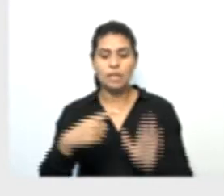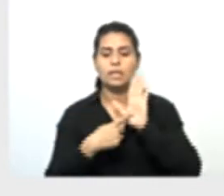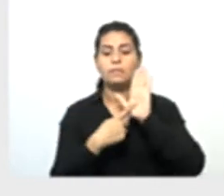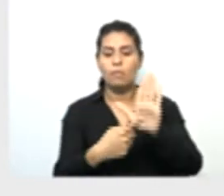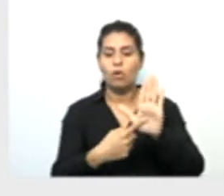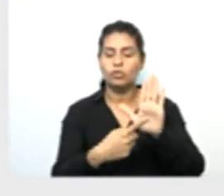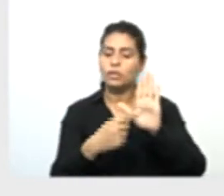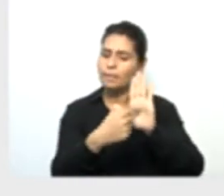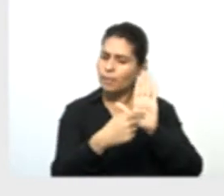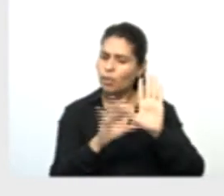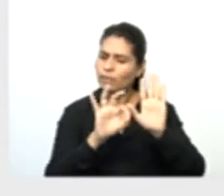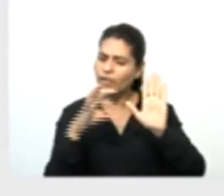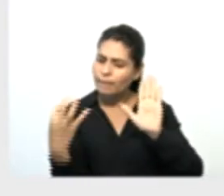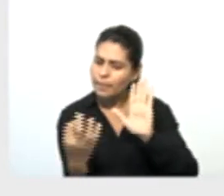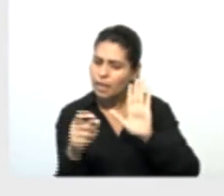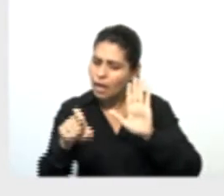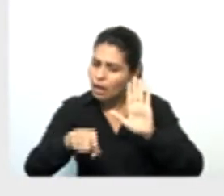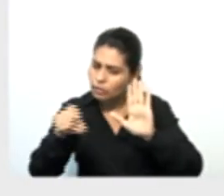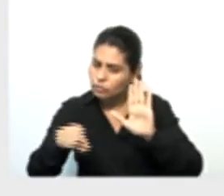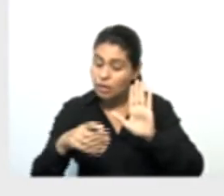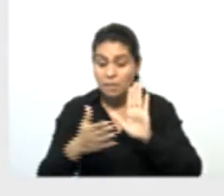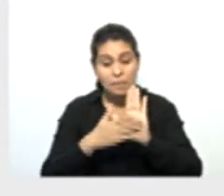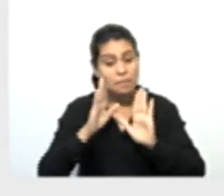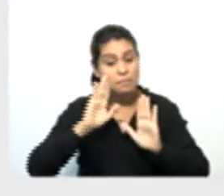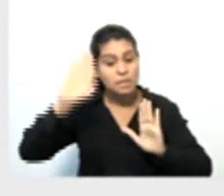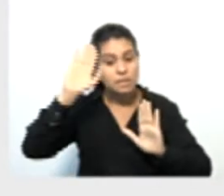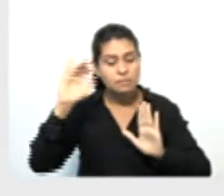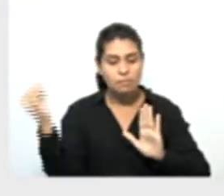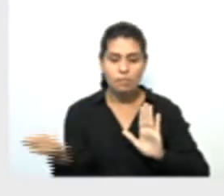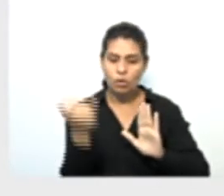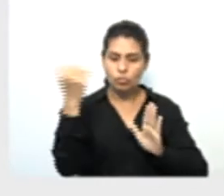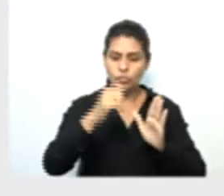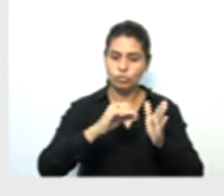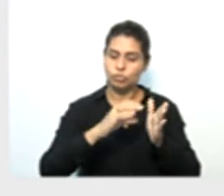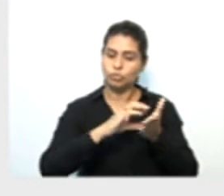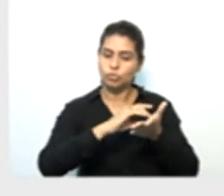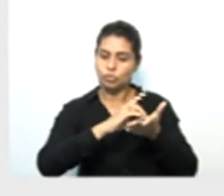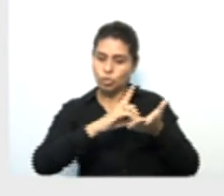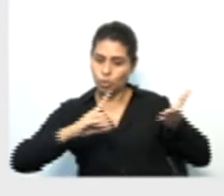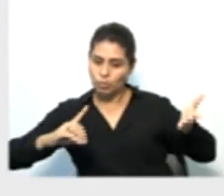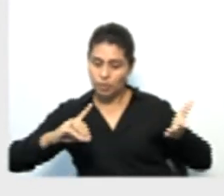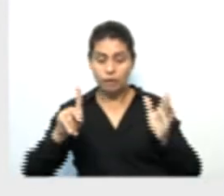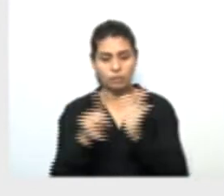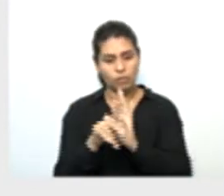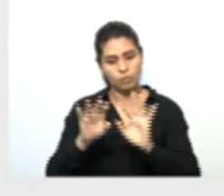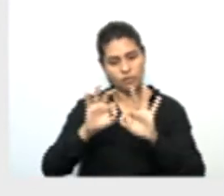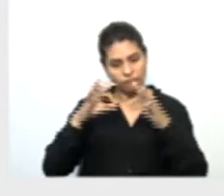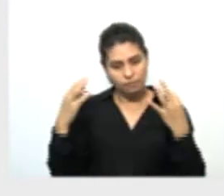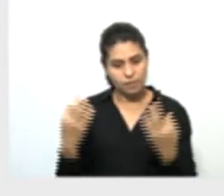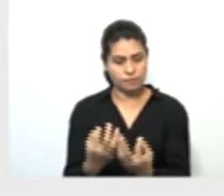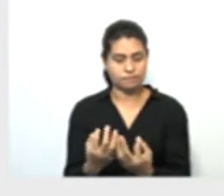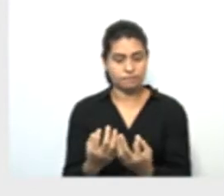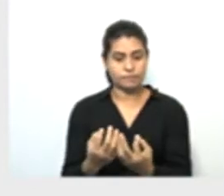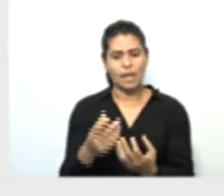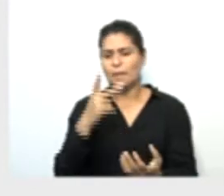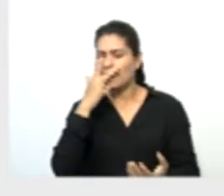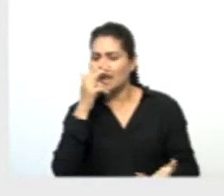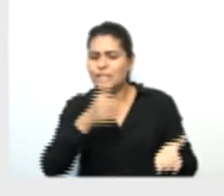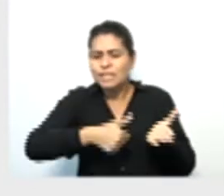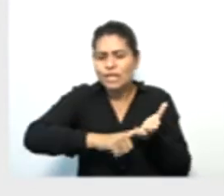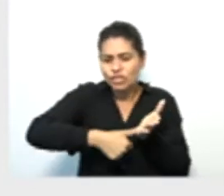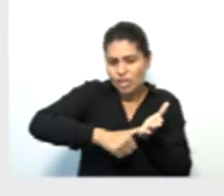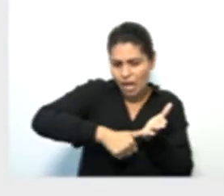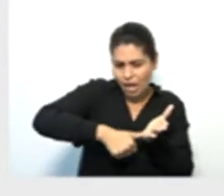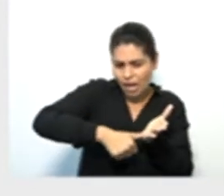agricultor familiar. É o principal documento de identificação e qualificação do agricultor familiar. É a identidade, é como se fosse